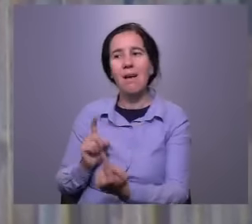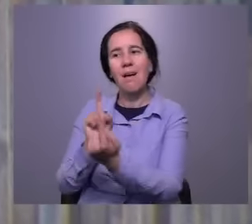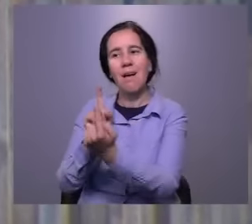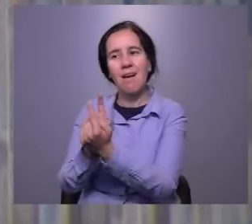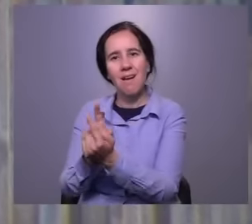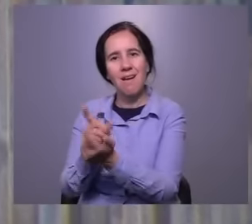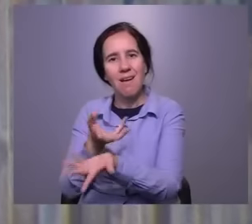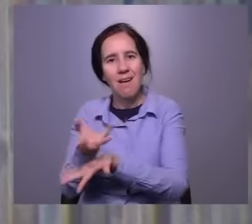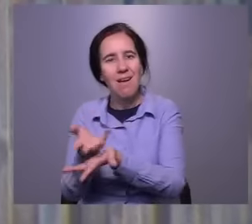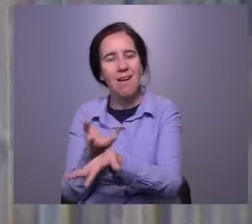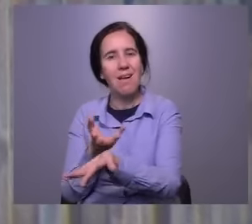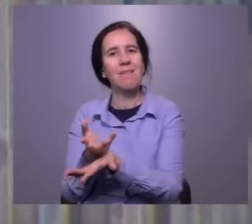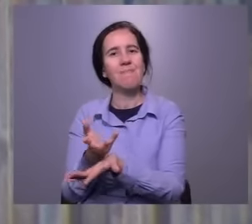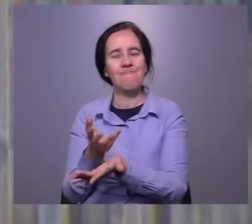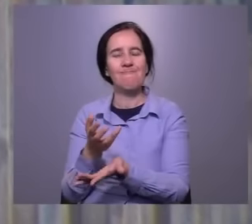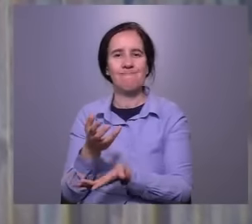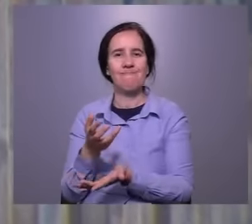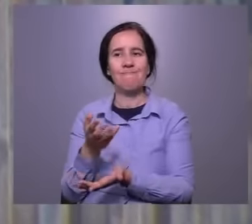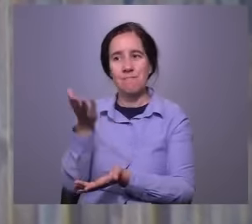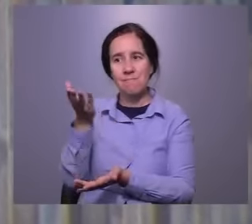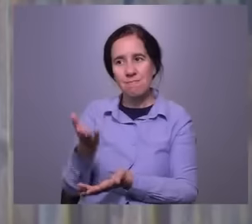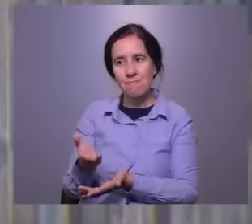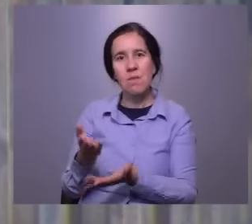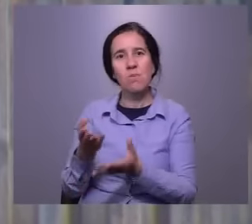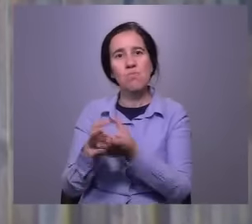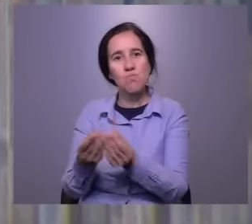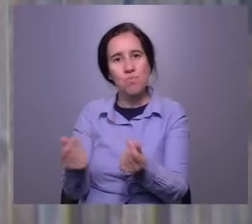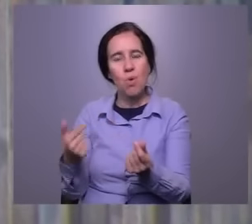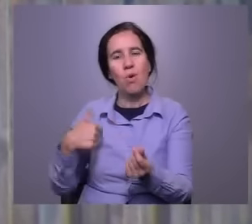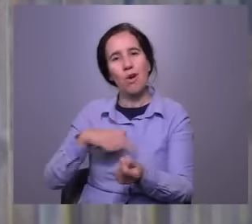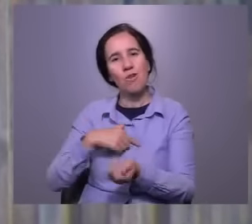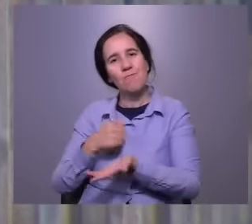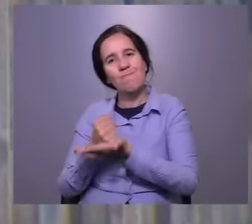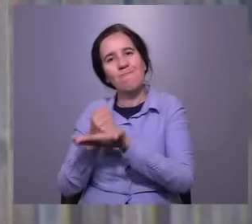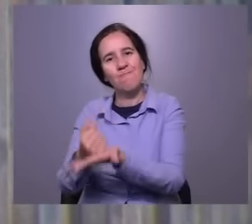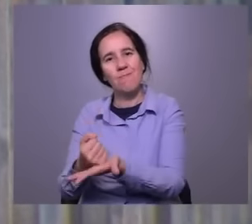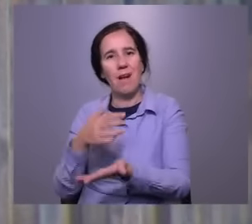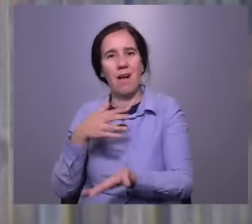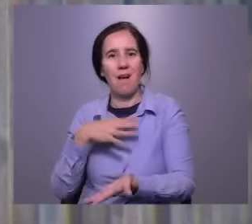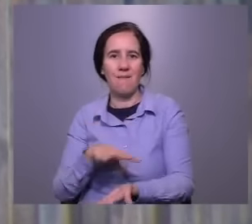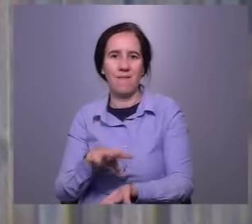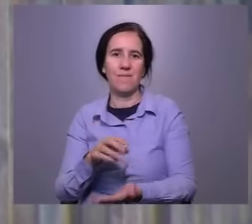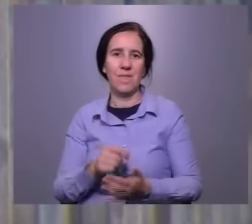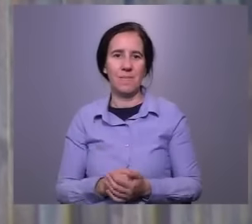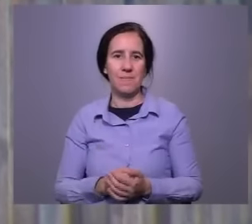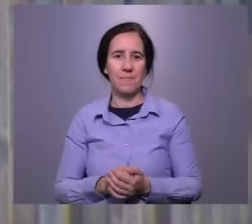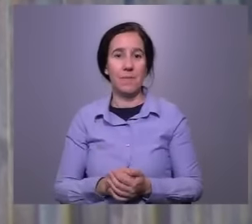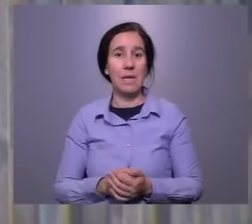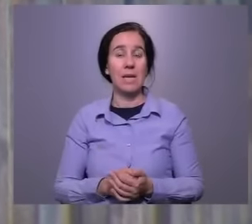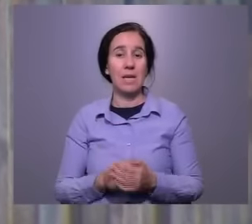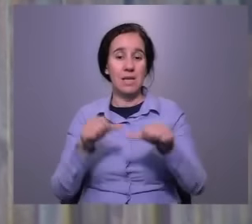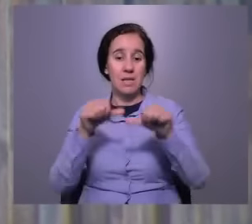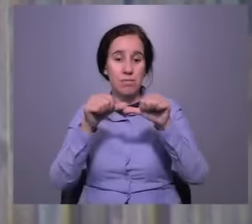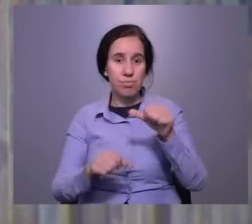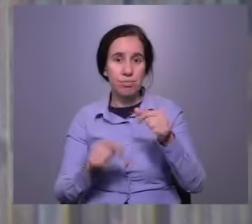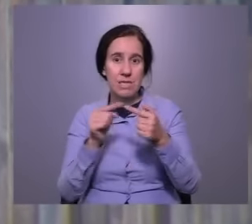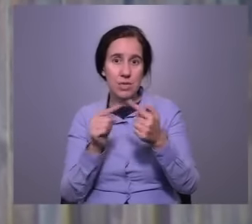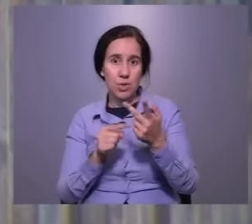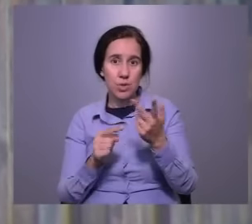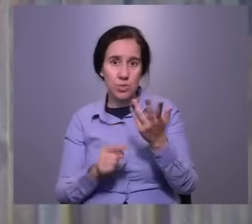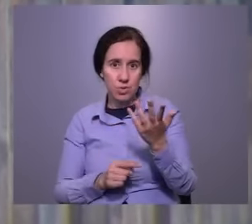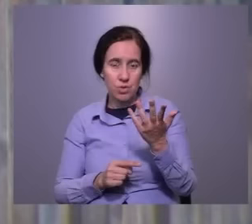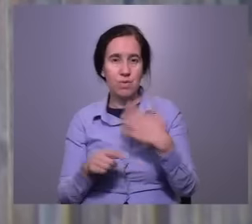desafio a vencermos permanentemente a indiferença, a vermos o sofrimento que nos cerca e a irmos